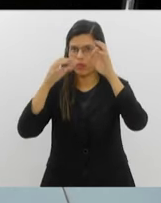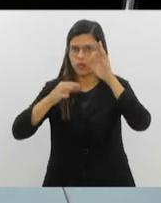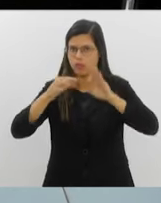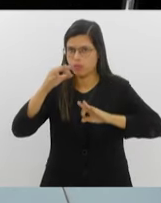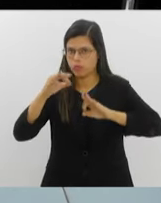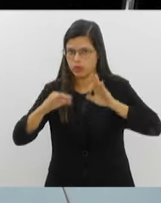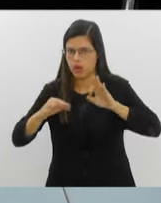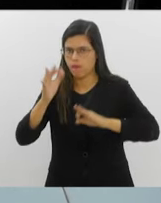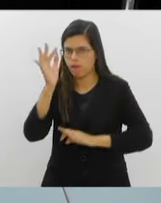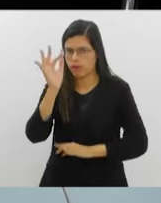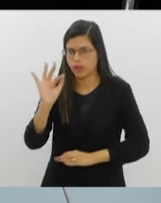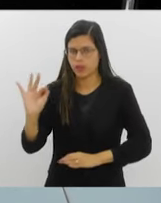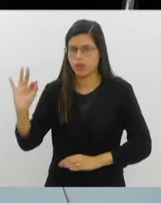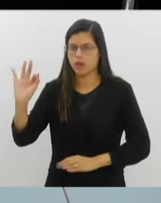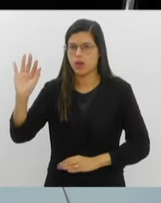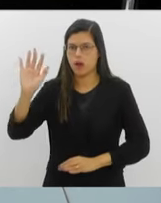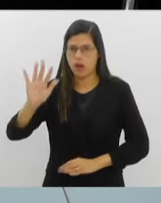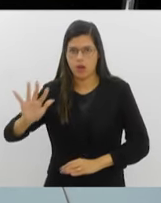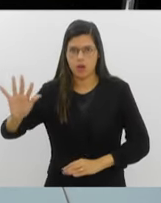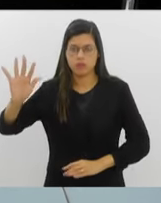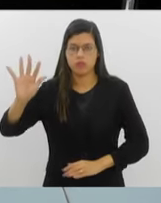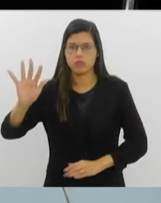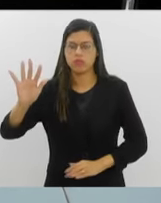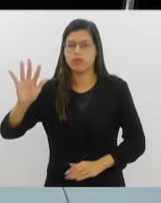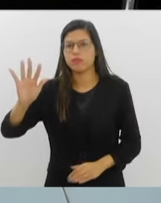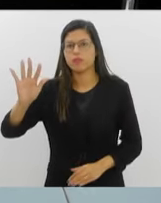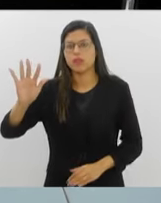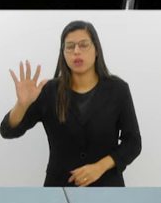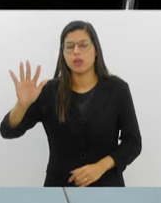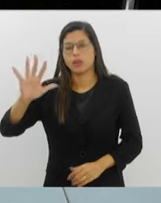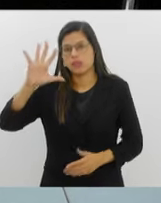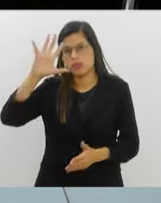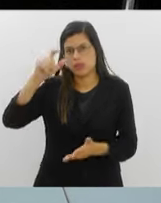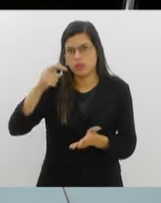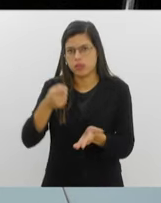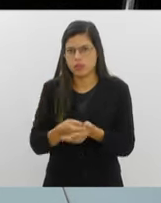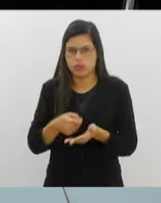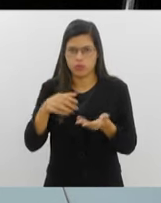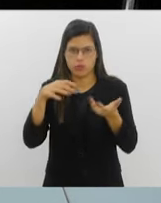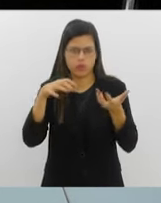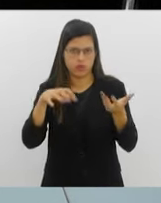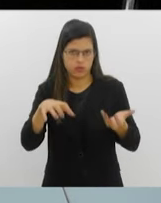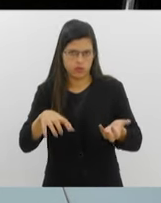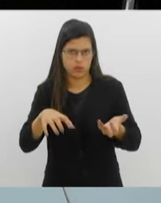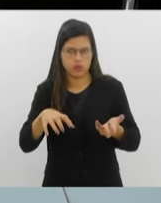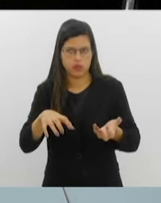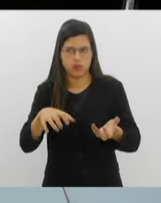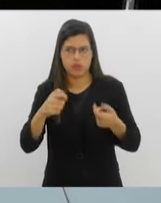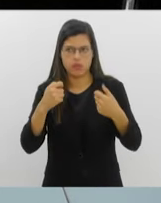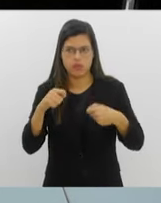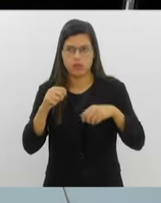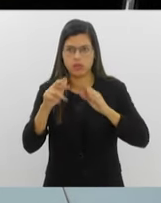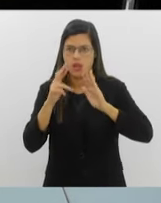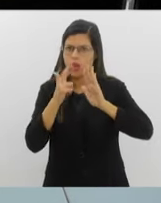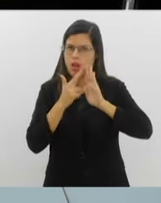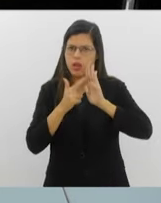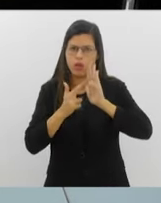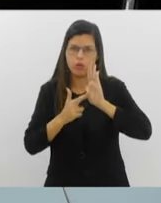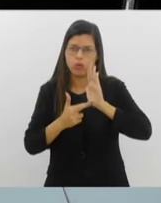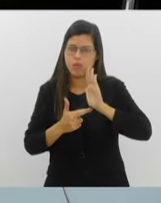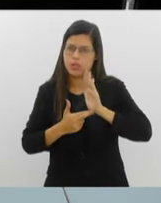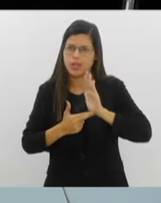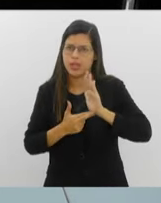o Supremo decidiu que o Congresso Nacional tem que regulamentar essa